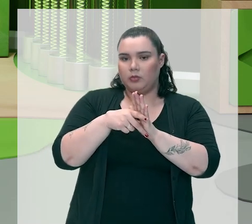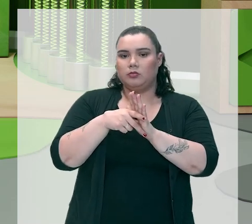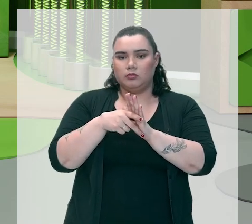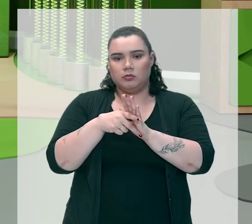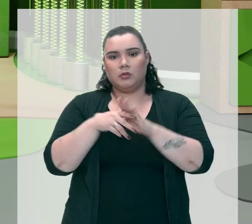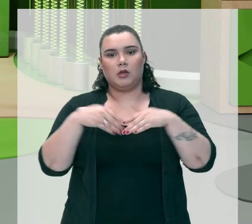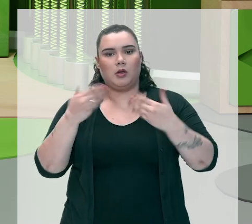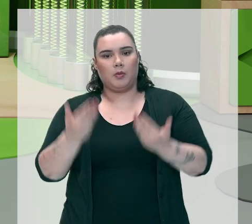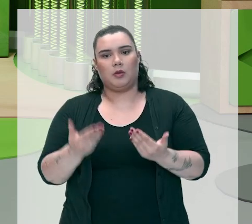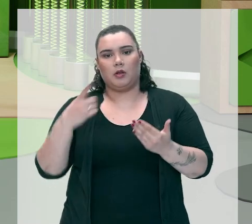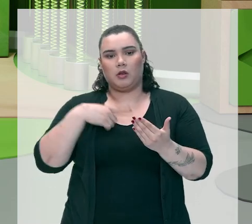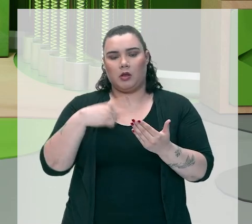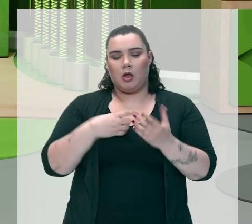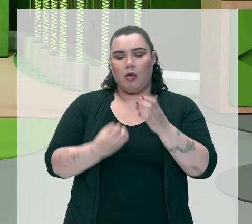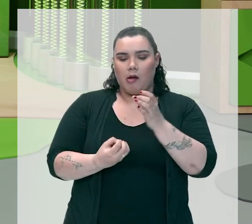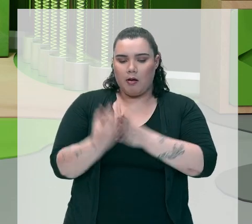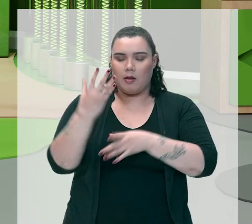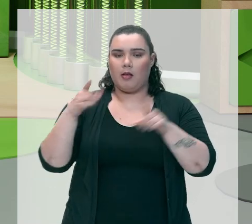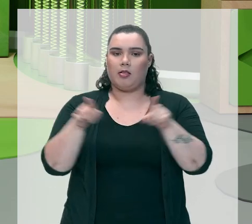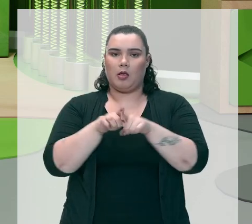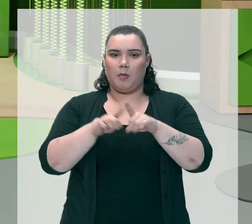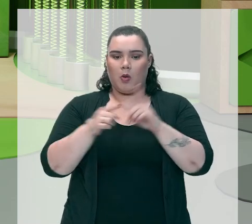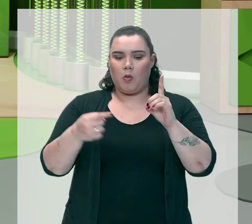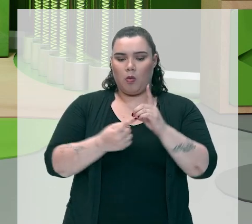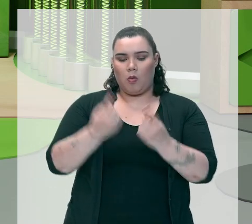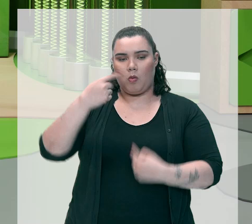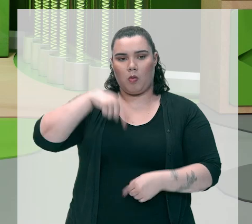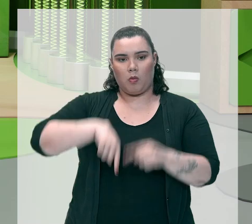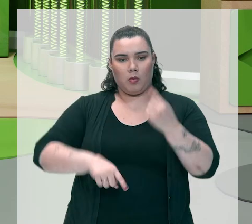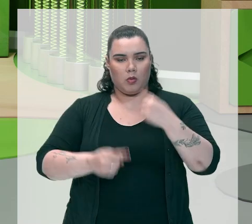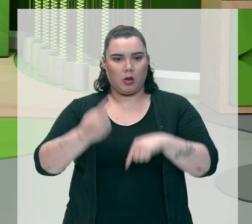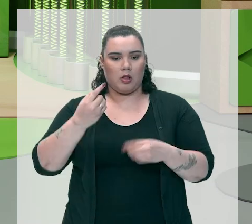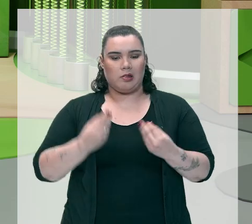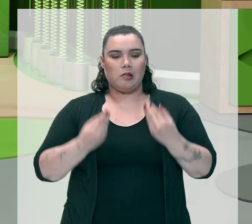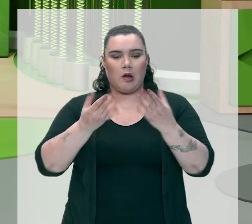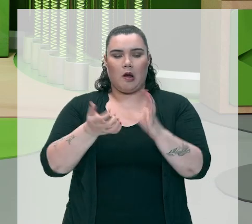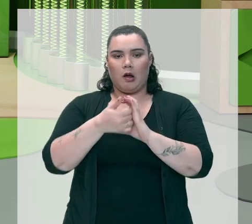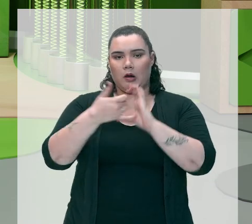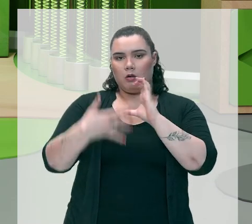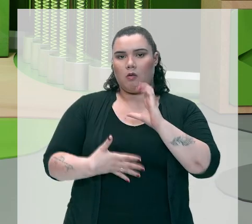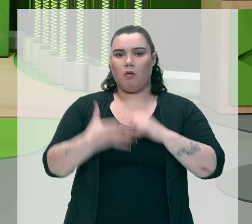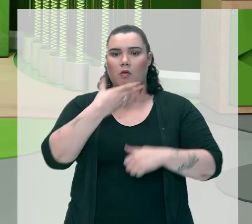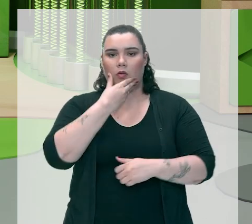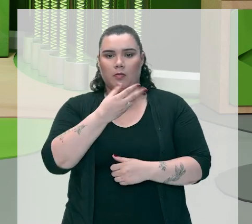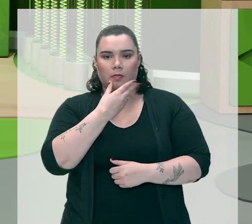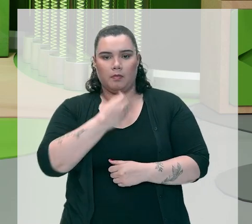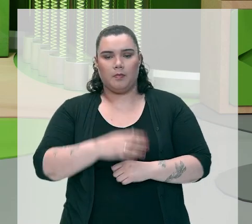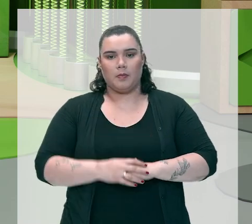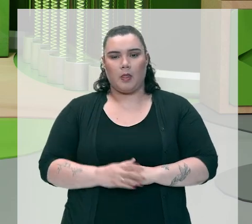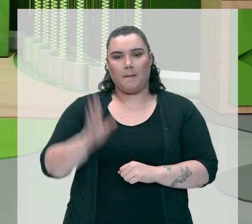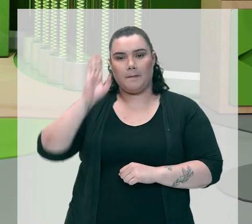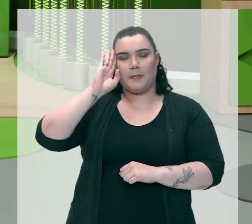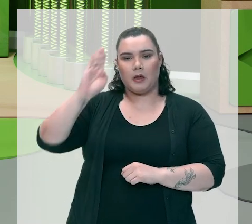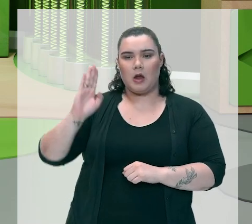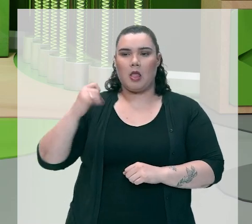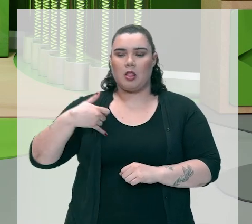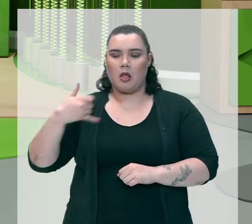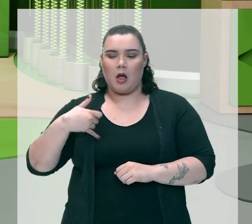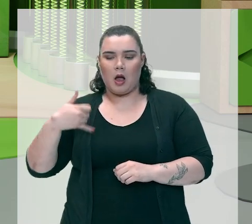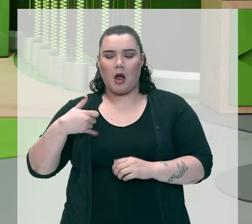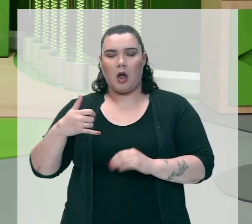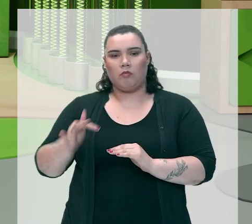aí nos homens e que vai produzir o hormônio responsável por trazer as características masculinas, né? Principalmente naquela fase